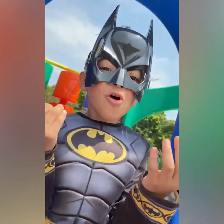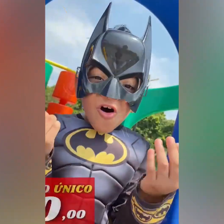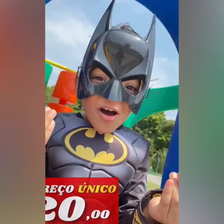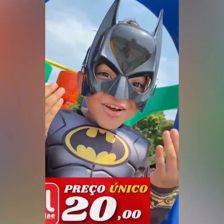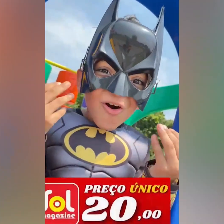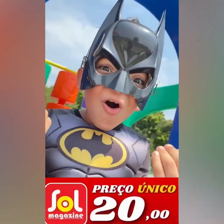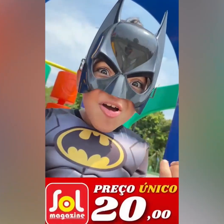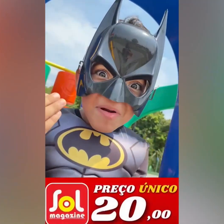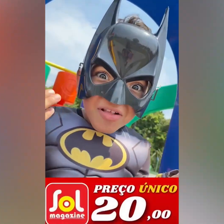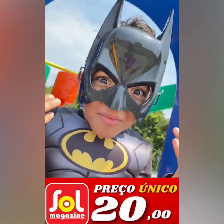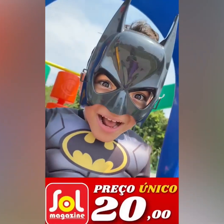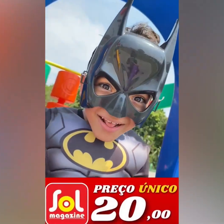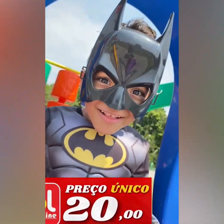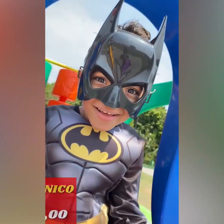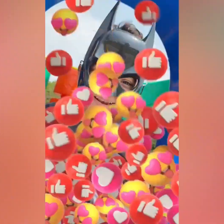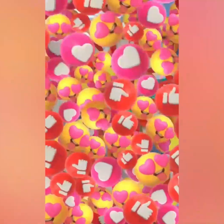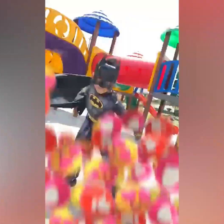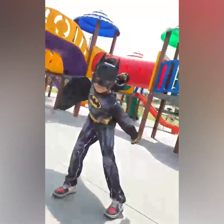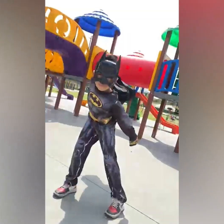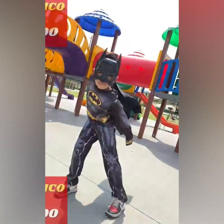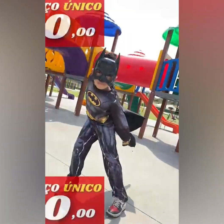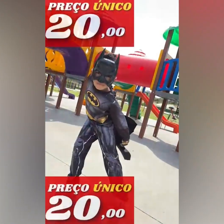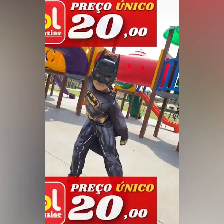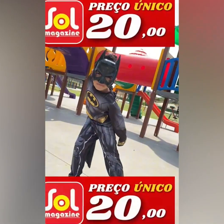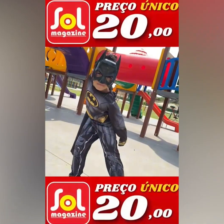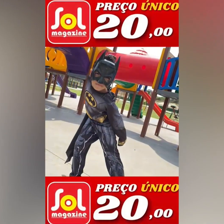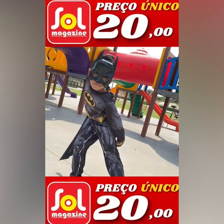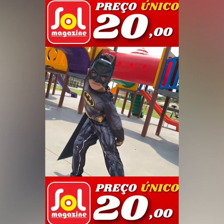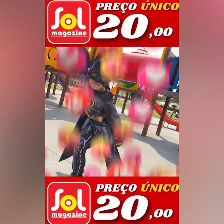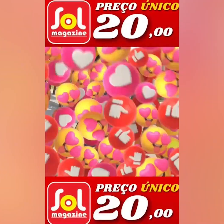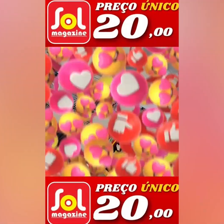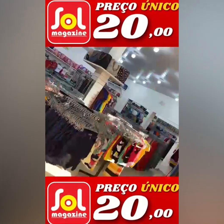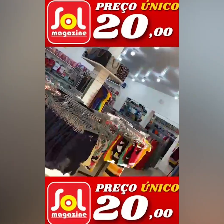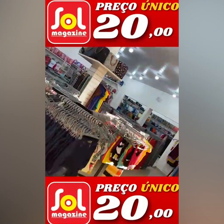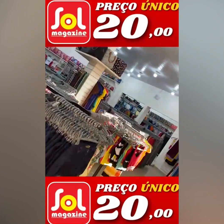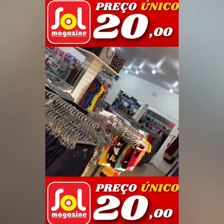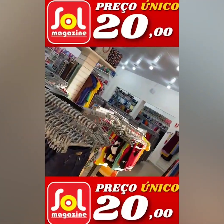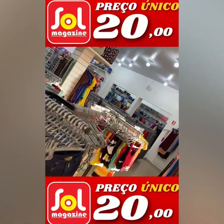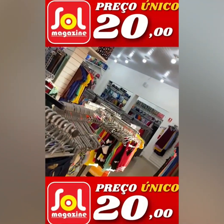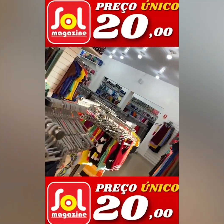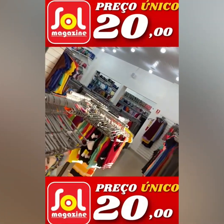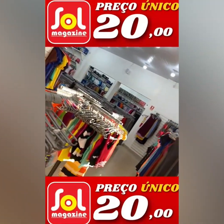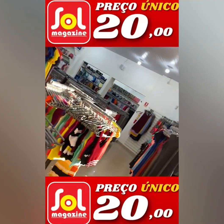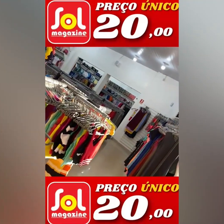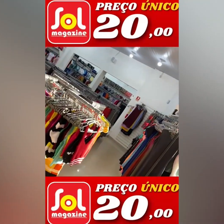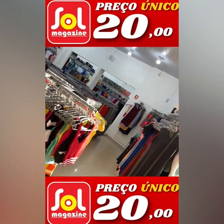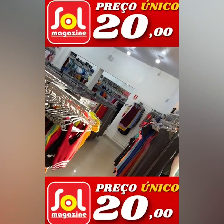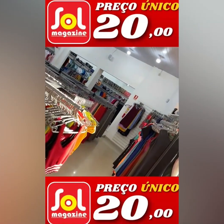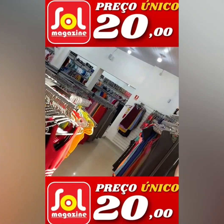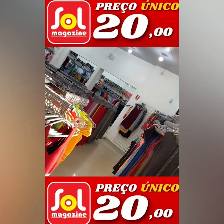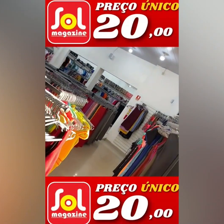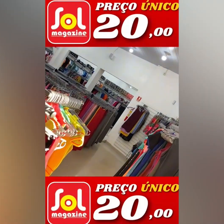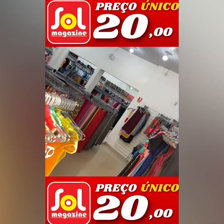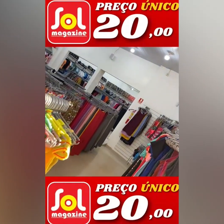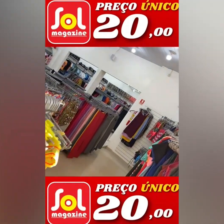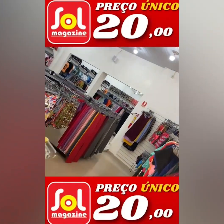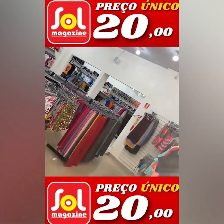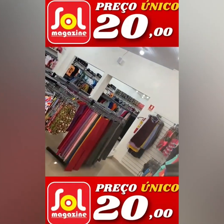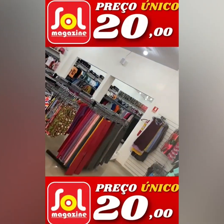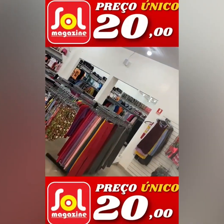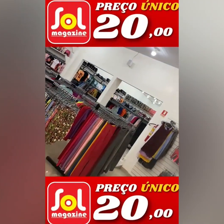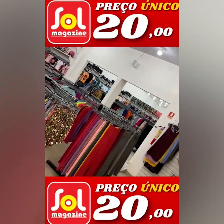Então corre para Só Magazine. A Só Magazine você encontra roupas femininas, masculinas,